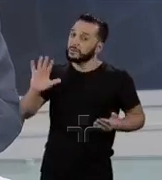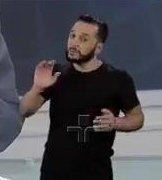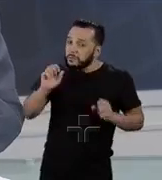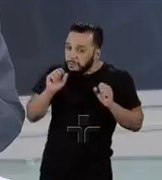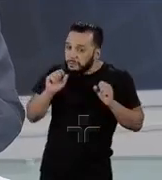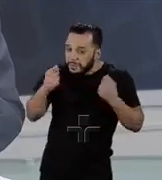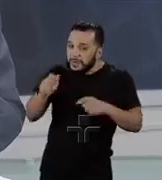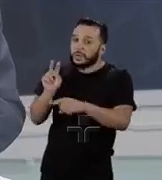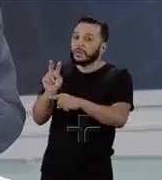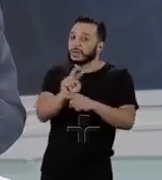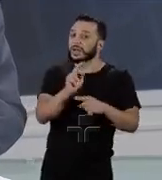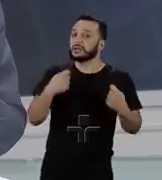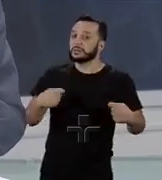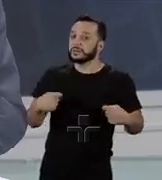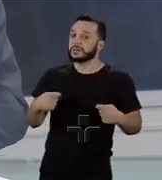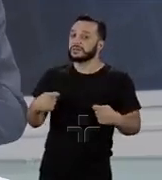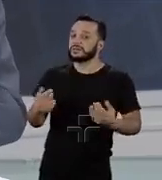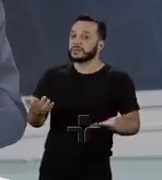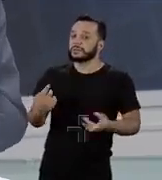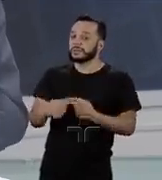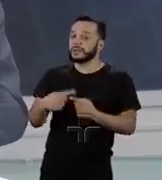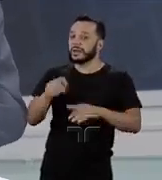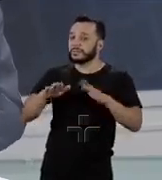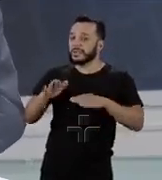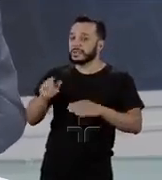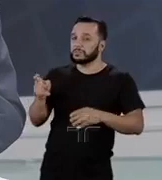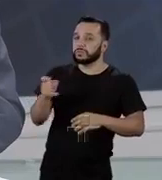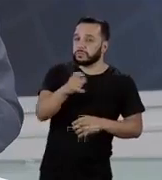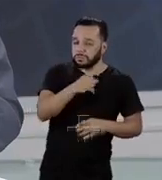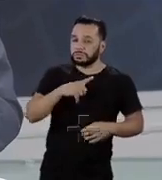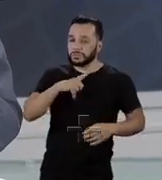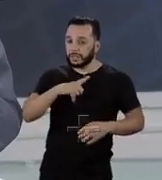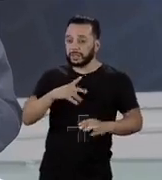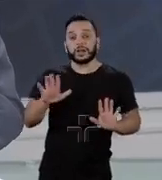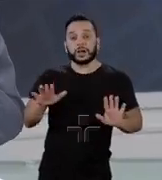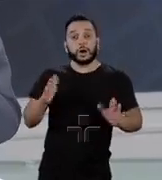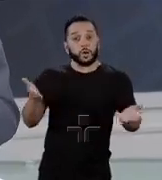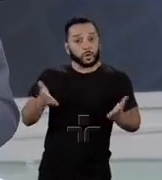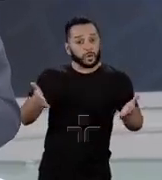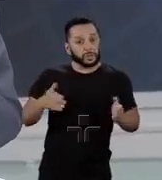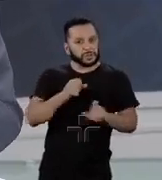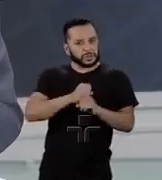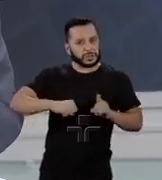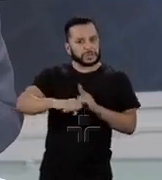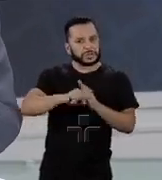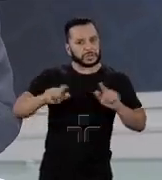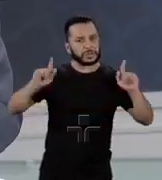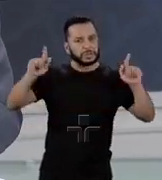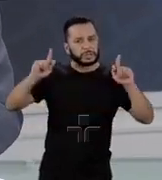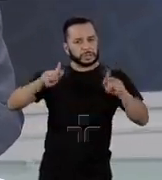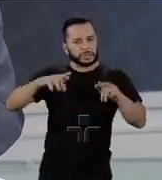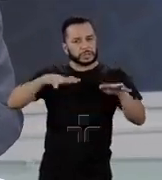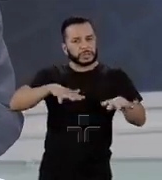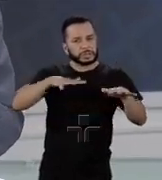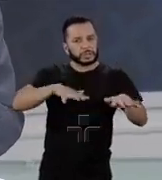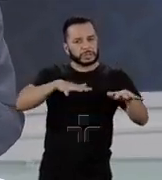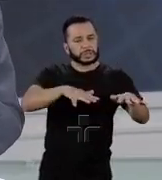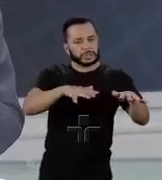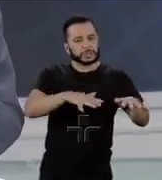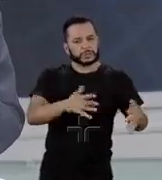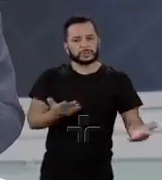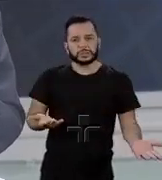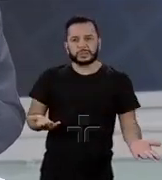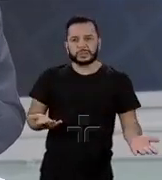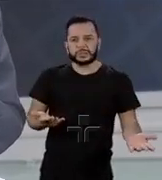dos assassinos, de que, além da situação específica da vereadora e de seu motorista, há esse outro componente